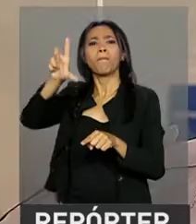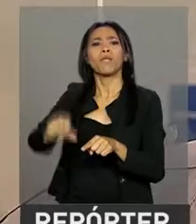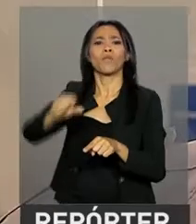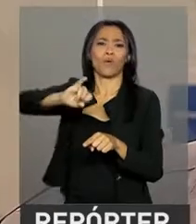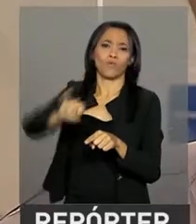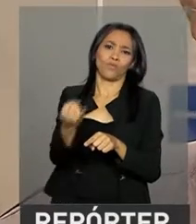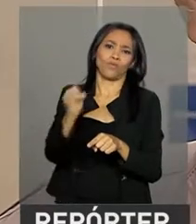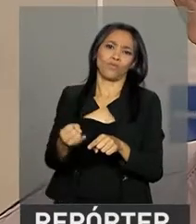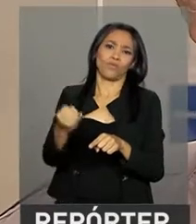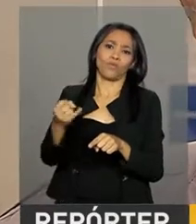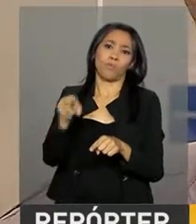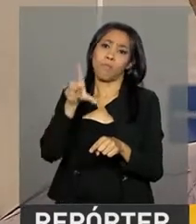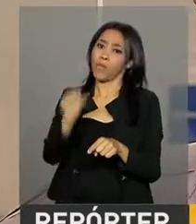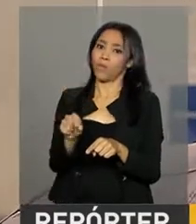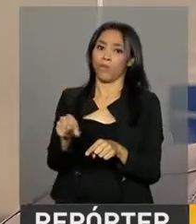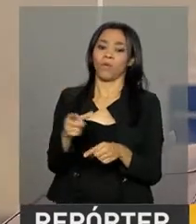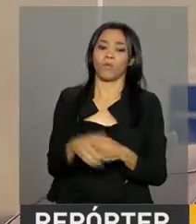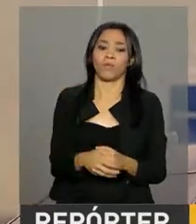mercado. Baixar juro